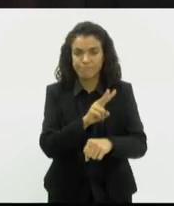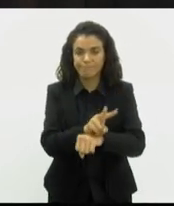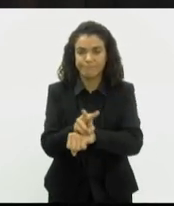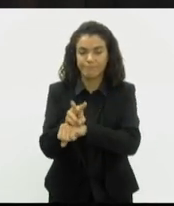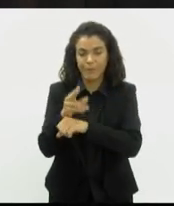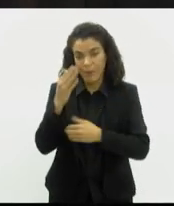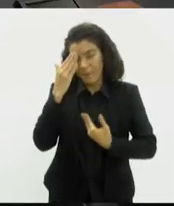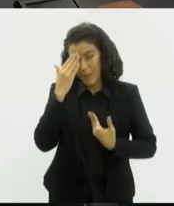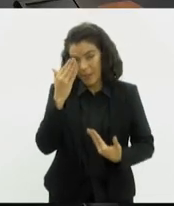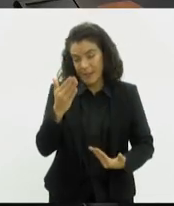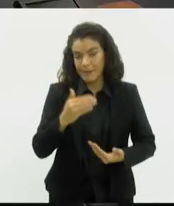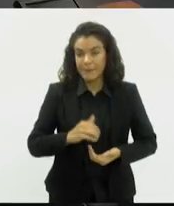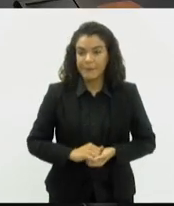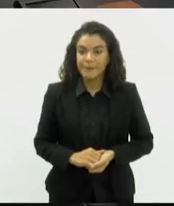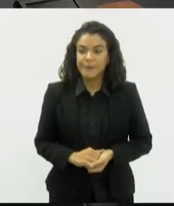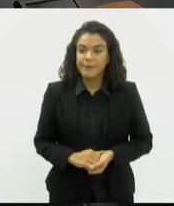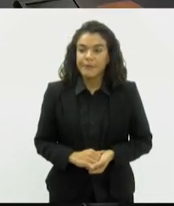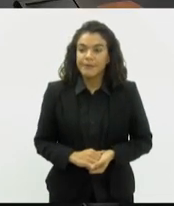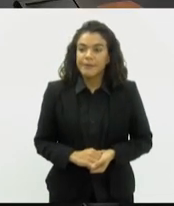senhora presidente.